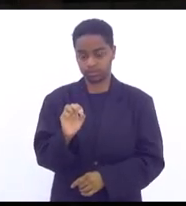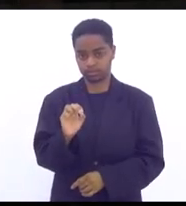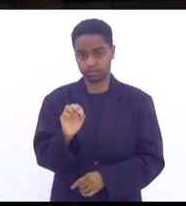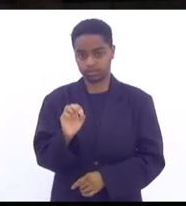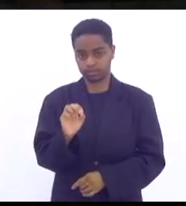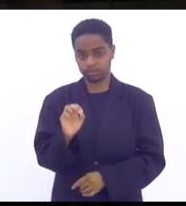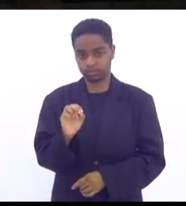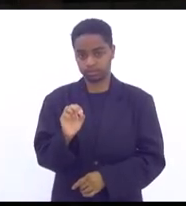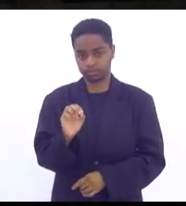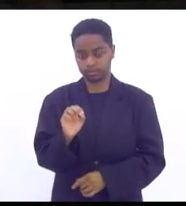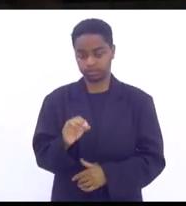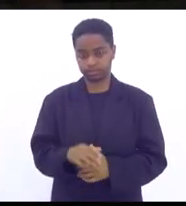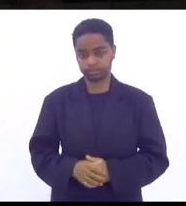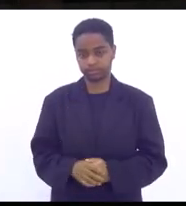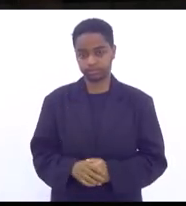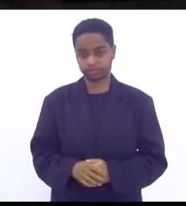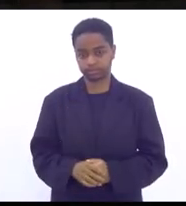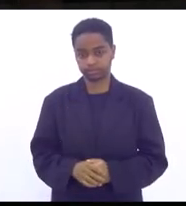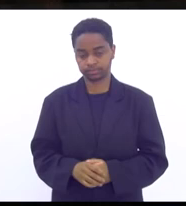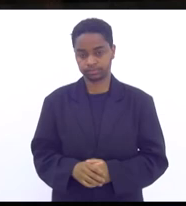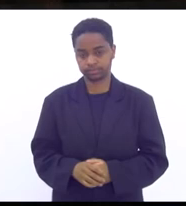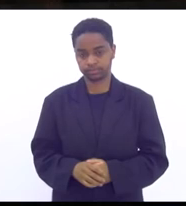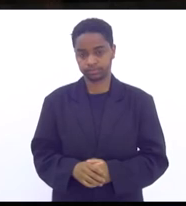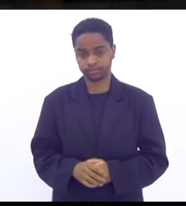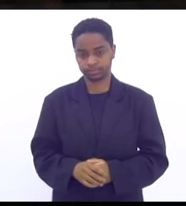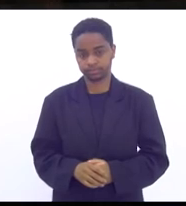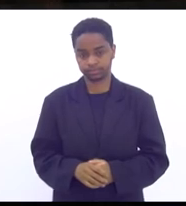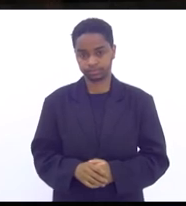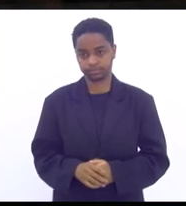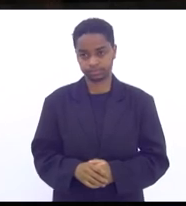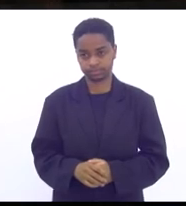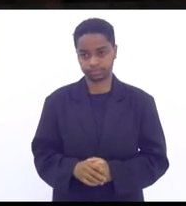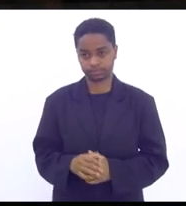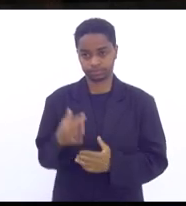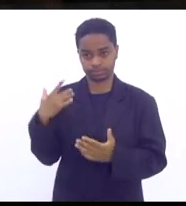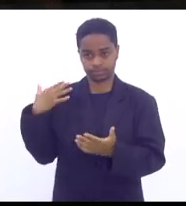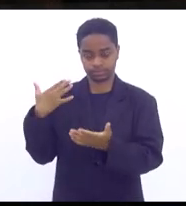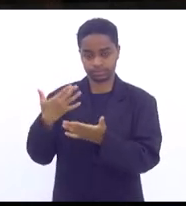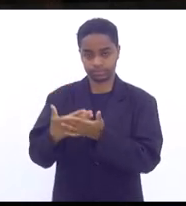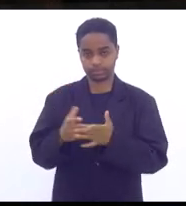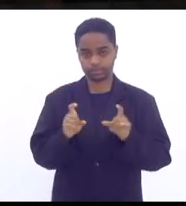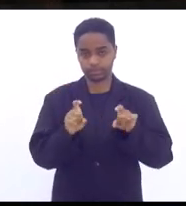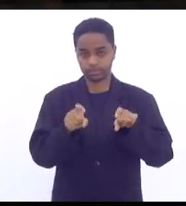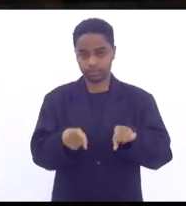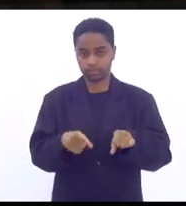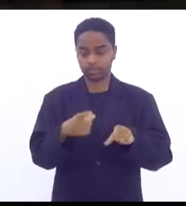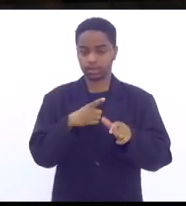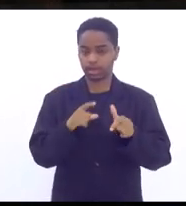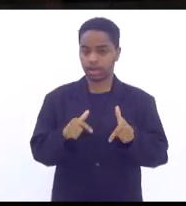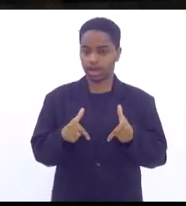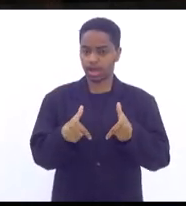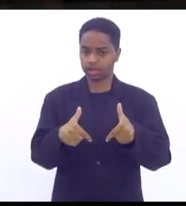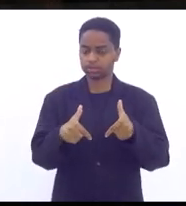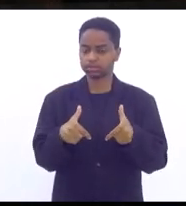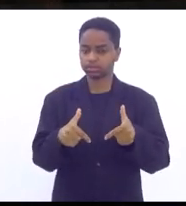teve, ao longo do seu mandato, uma atuação muito